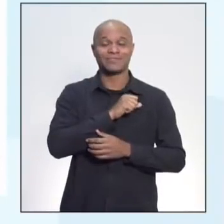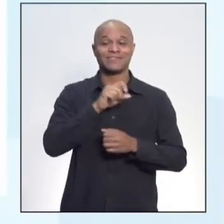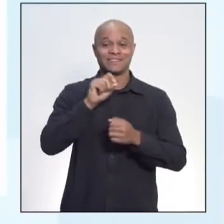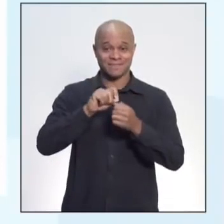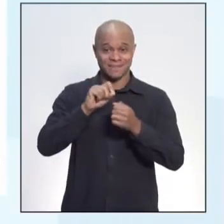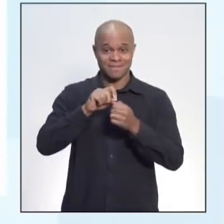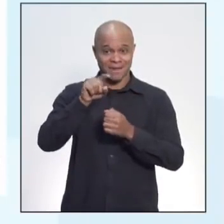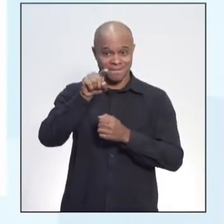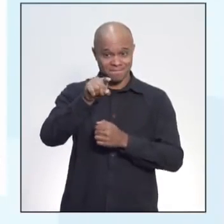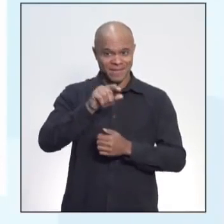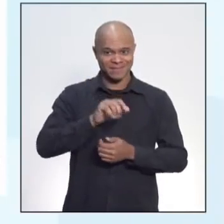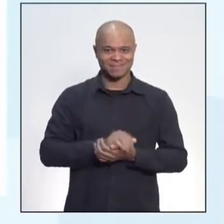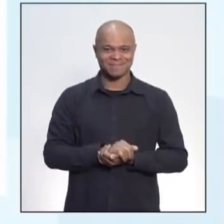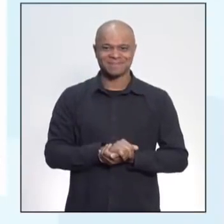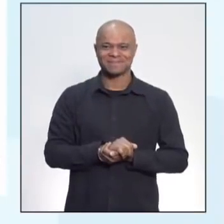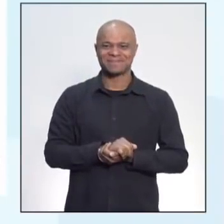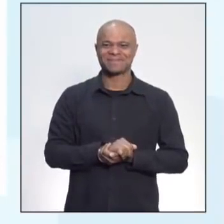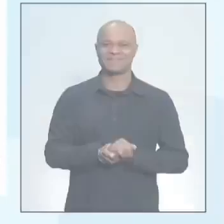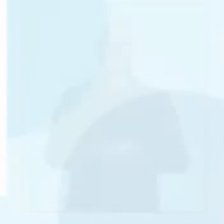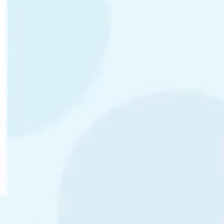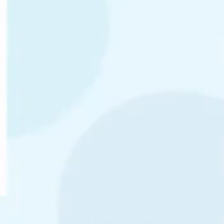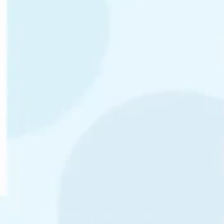minutinho para vocês.